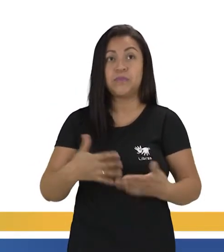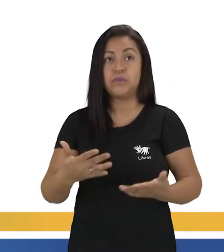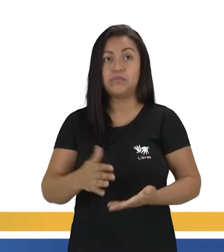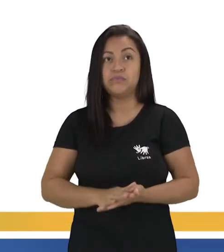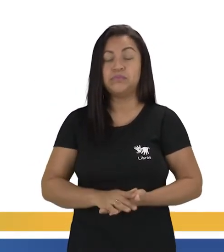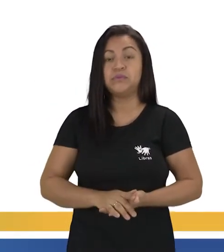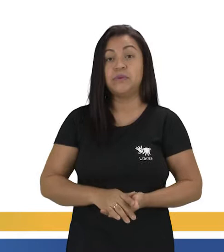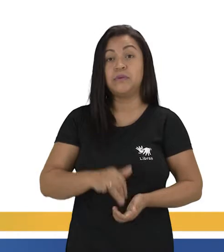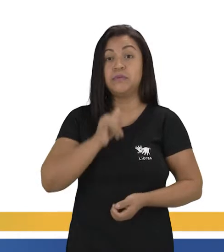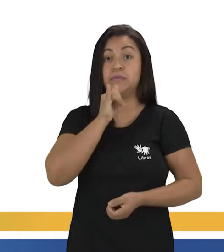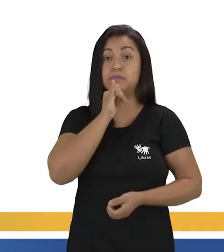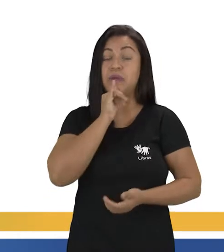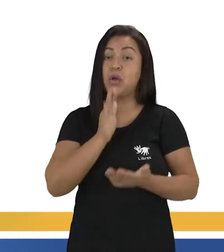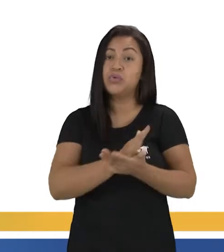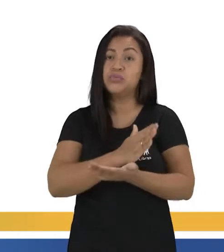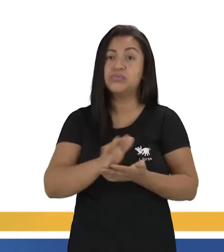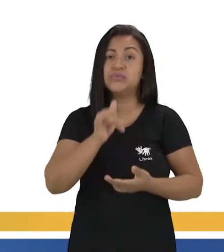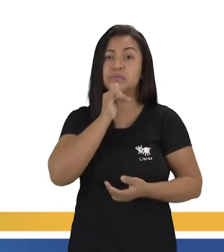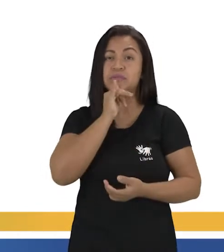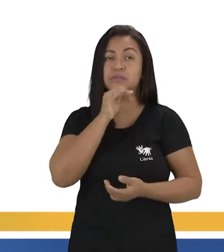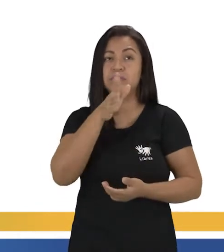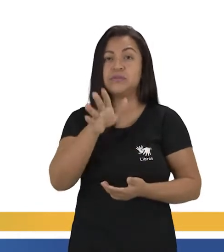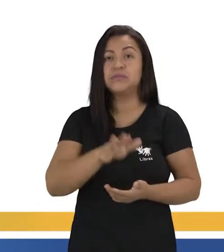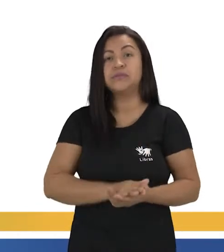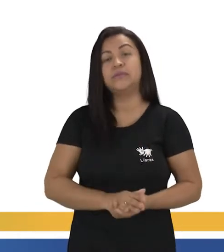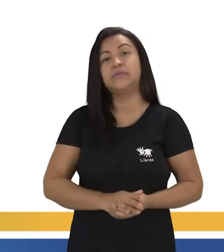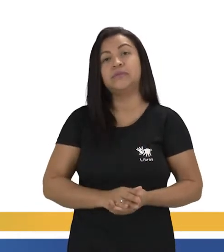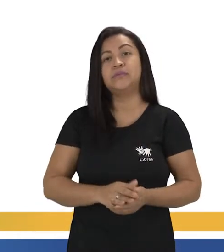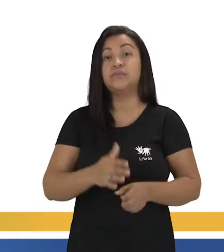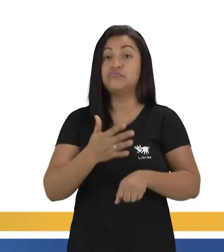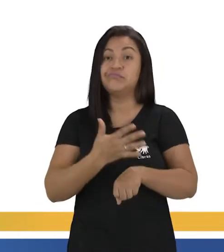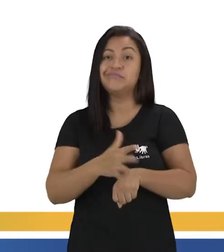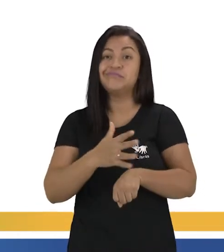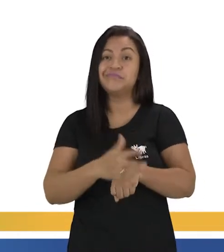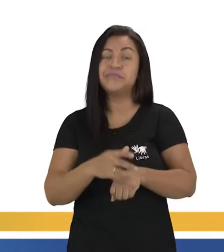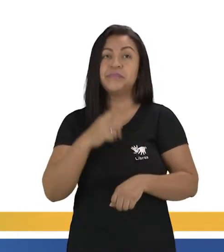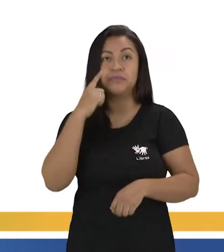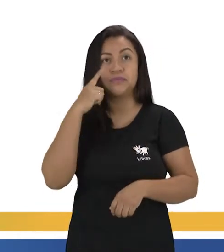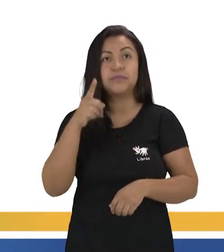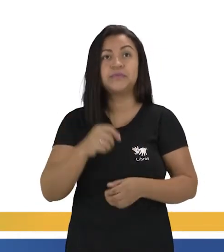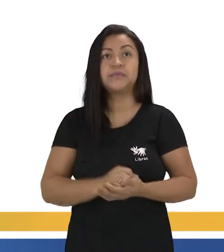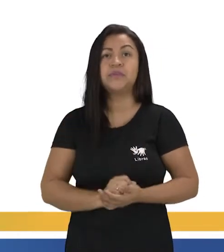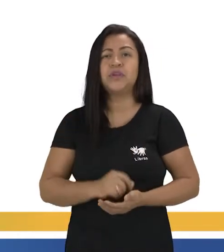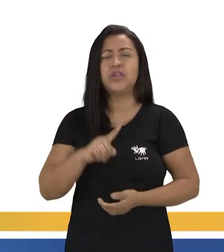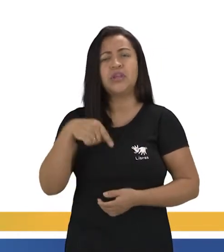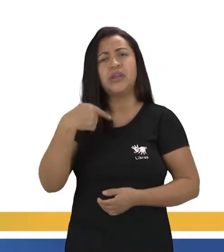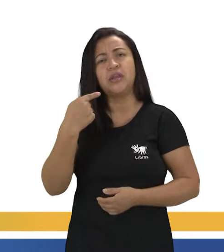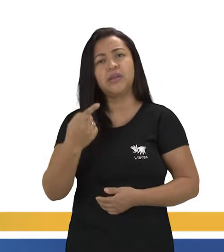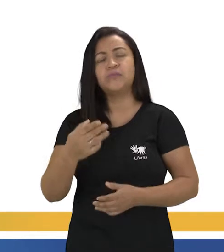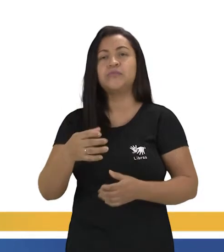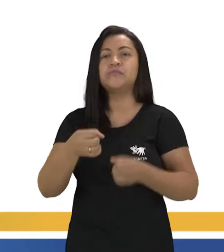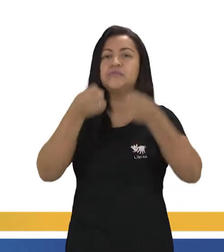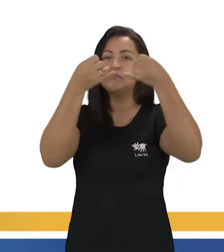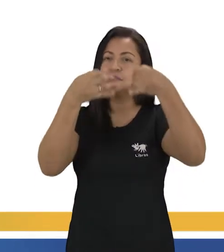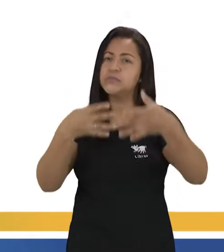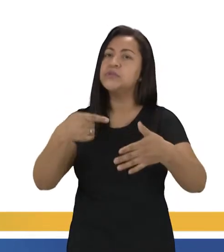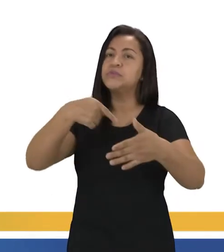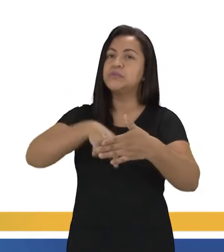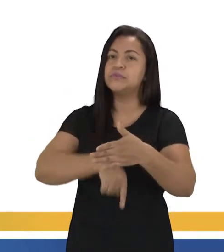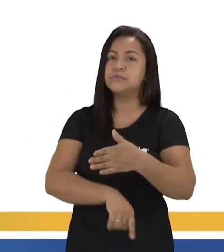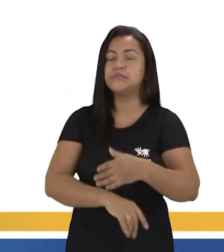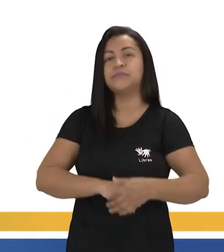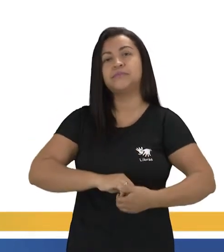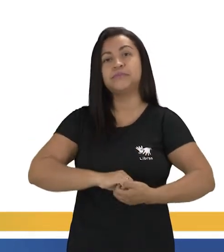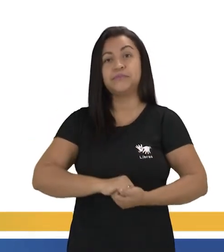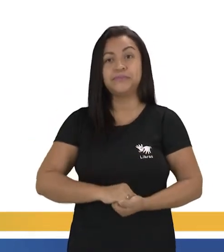Então, vamos a alguns exemplos para que vocês se acostumem um pouquinho e depois a gente vai aprofundar um pouco mais na estrutura. Tudo bem? So let's go